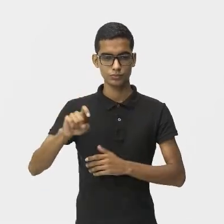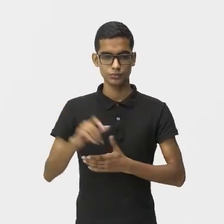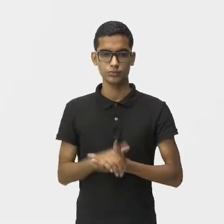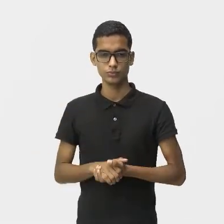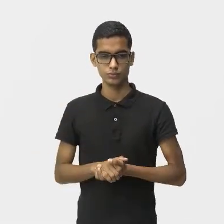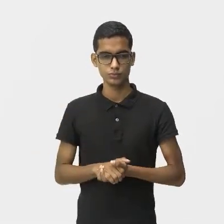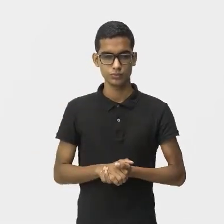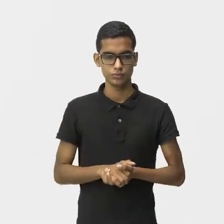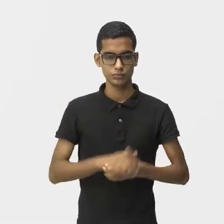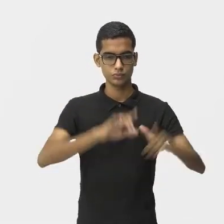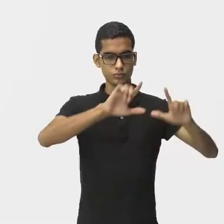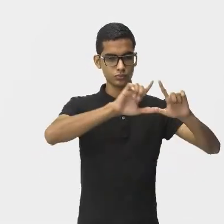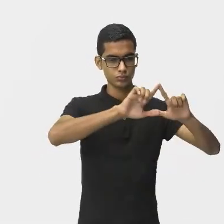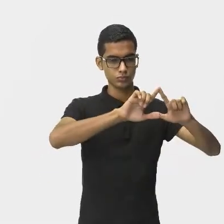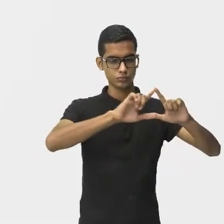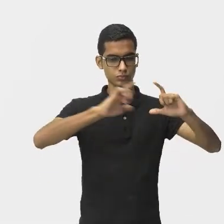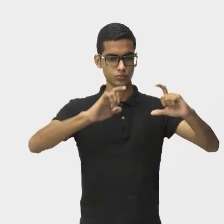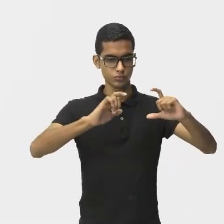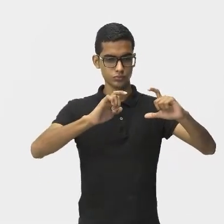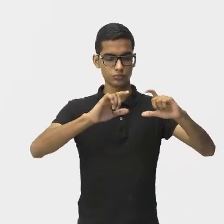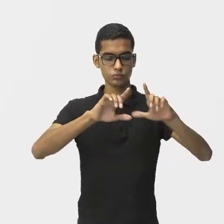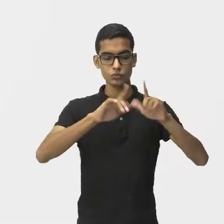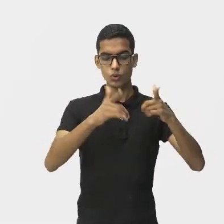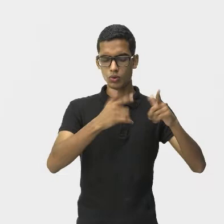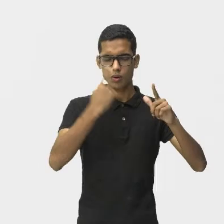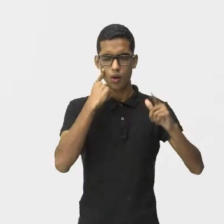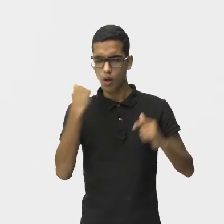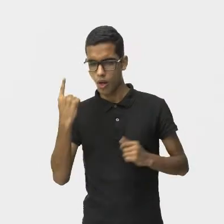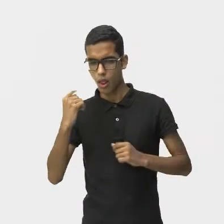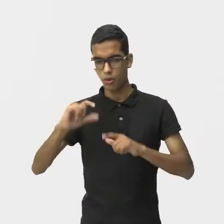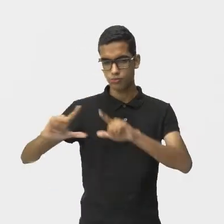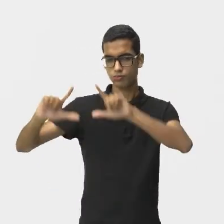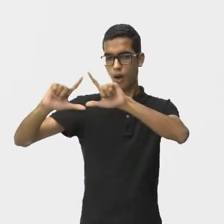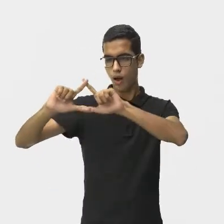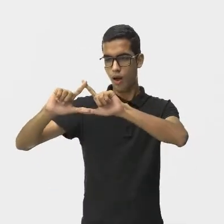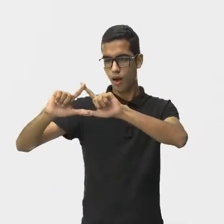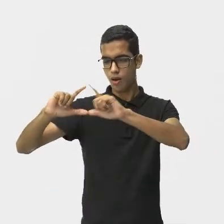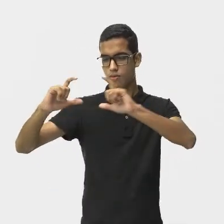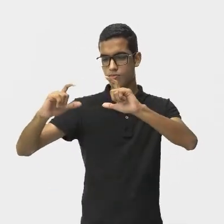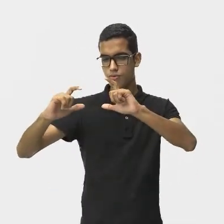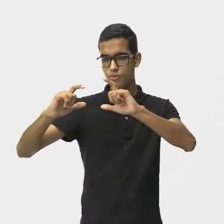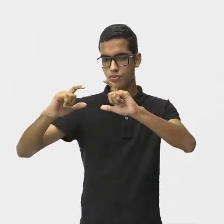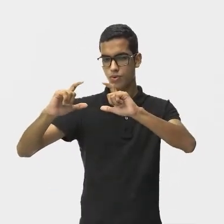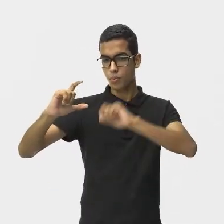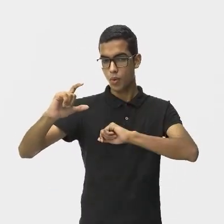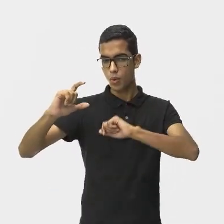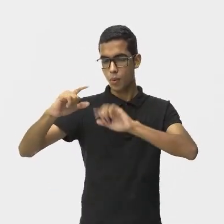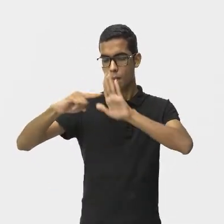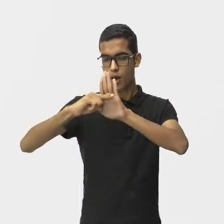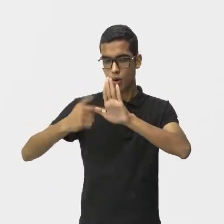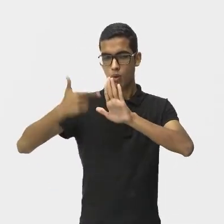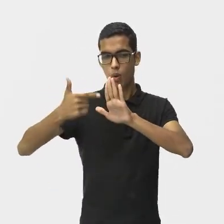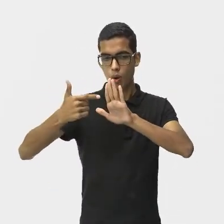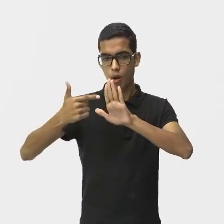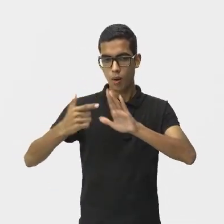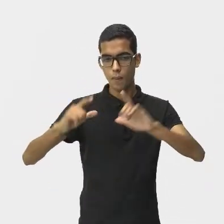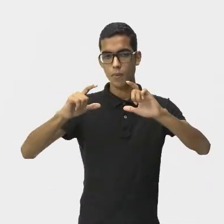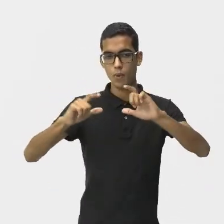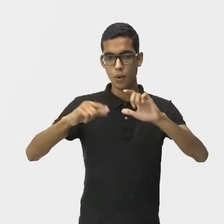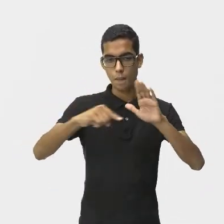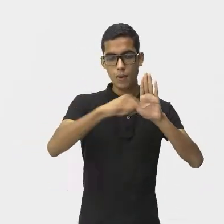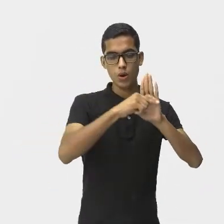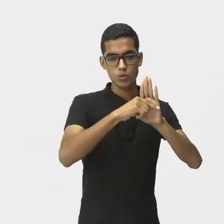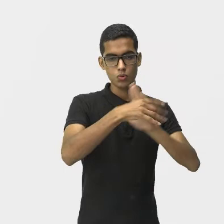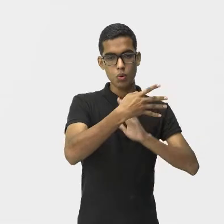menos 4 vezes o valor de a. O valor de a você sabe que é 1, não é? Vezes o valor de c. O c é o